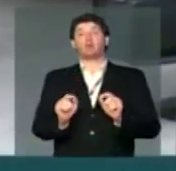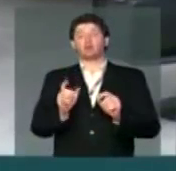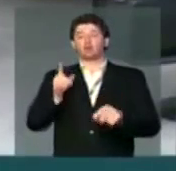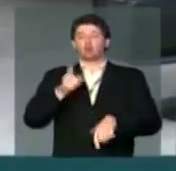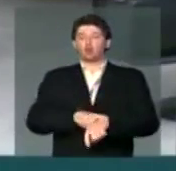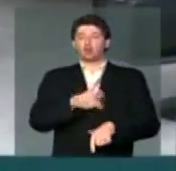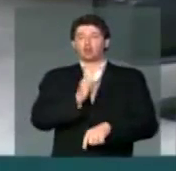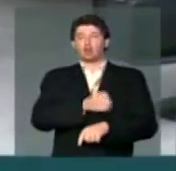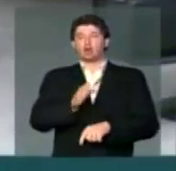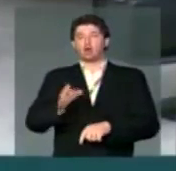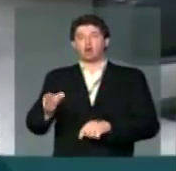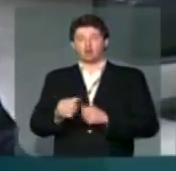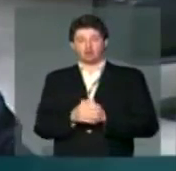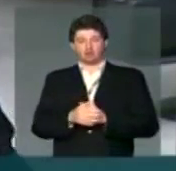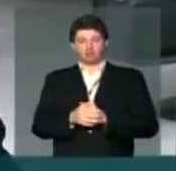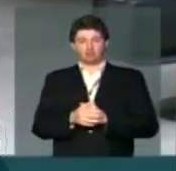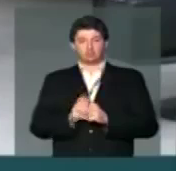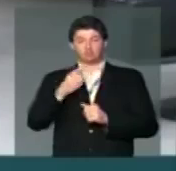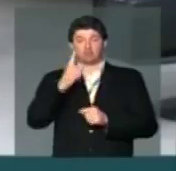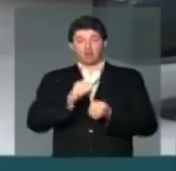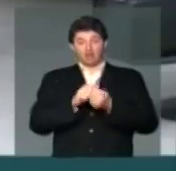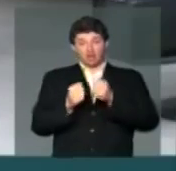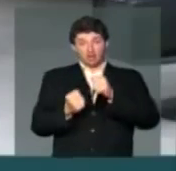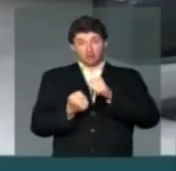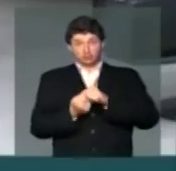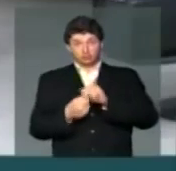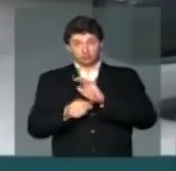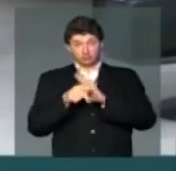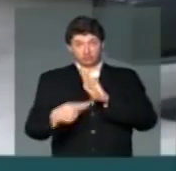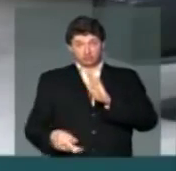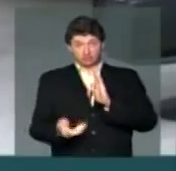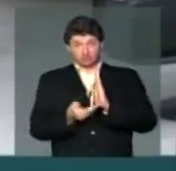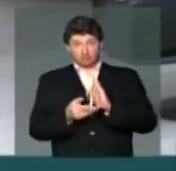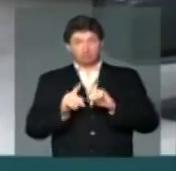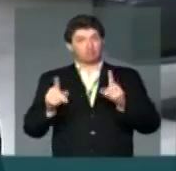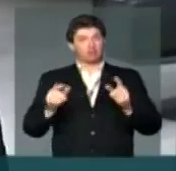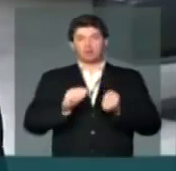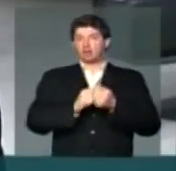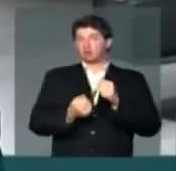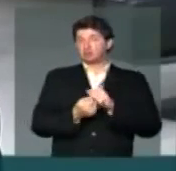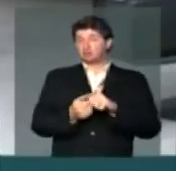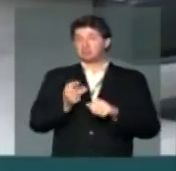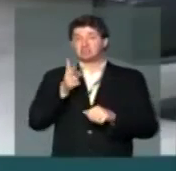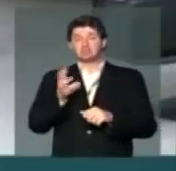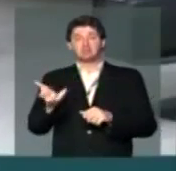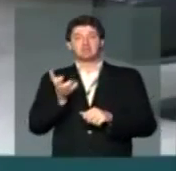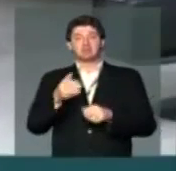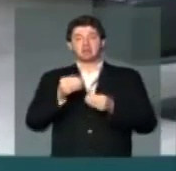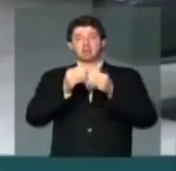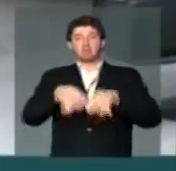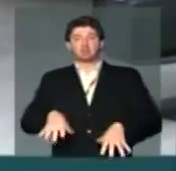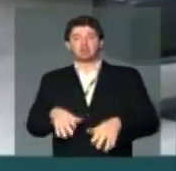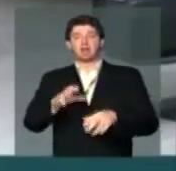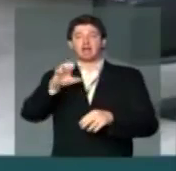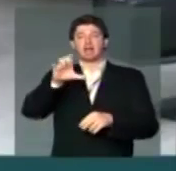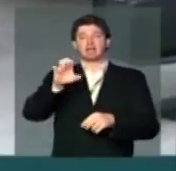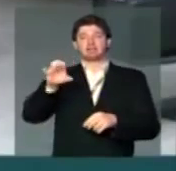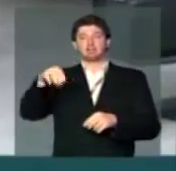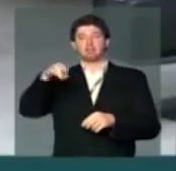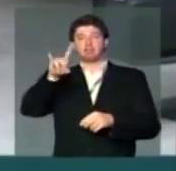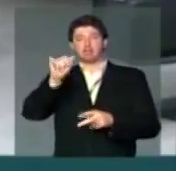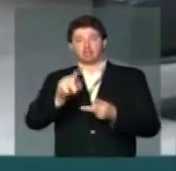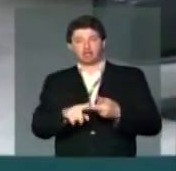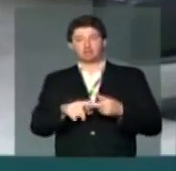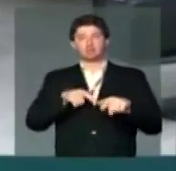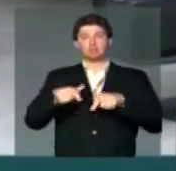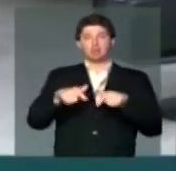todo momento medidas de um chamado ajuste a essa casa, mas é um ajuste sempre para prejudicar a classe média, o trabalhador, a